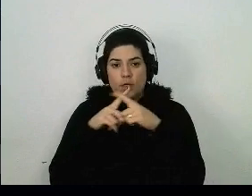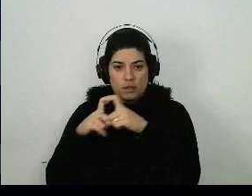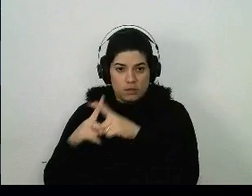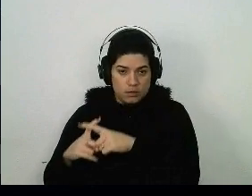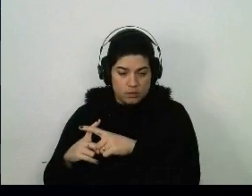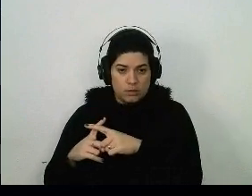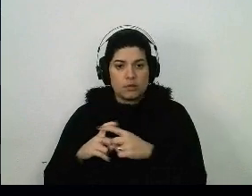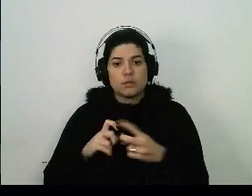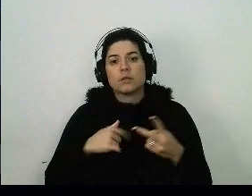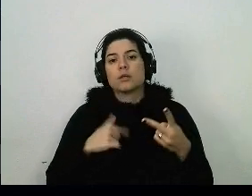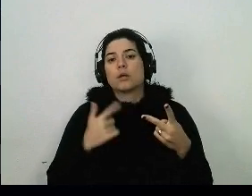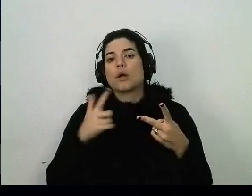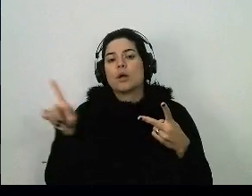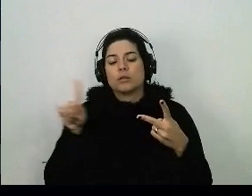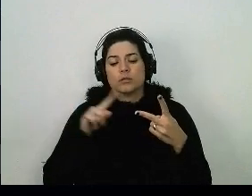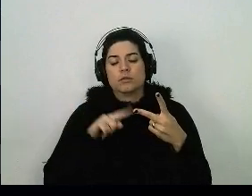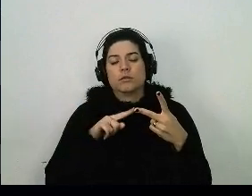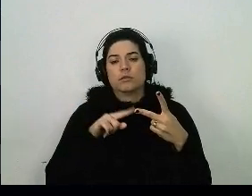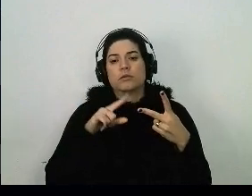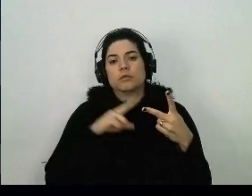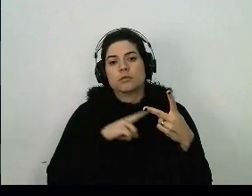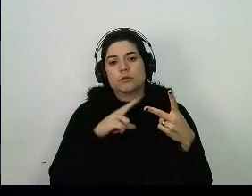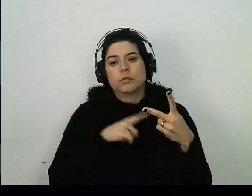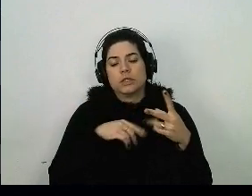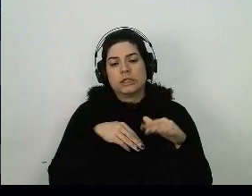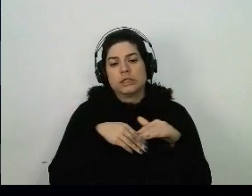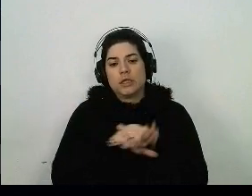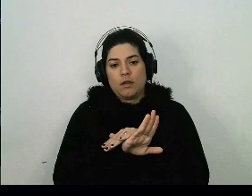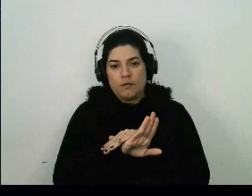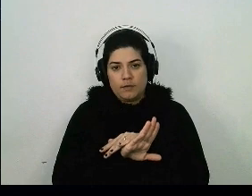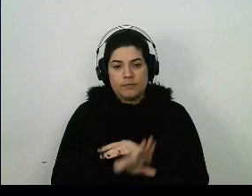lá no storage em um blob.